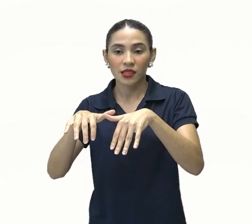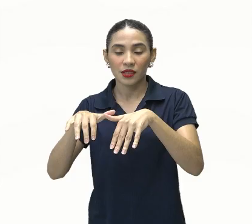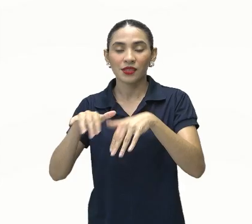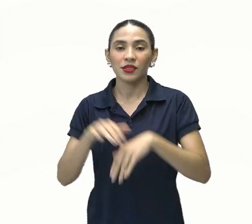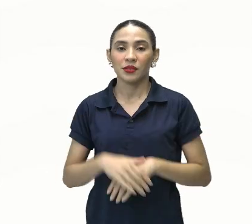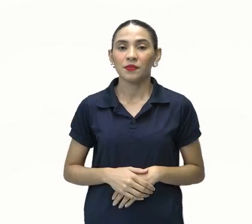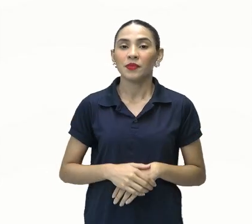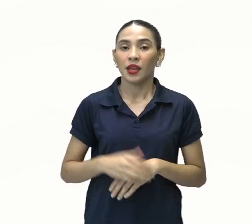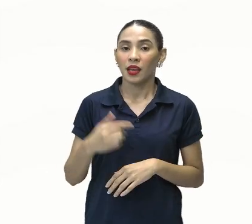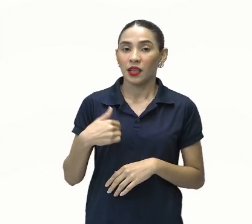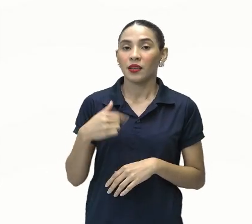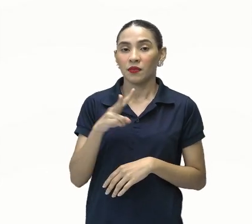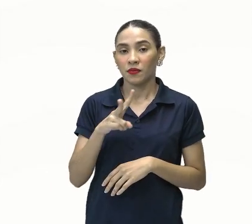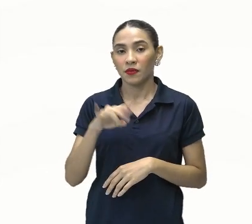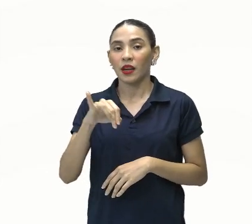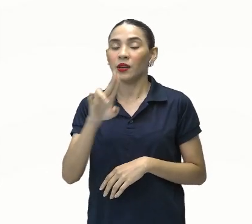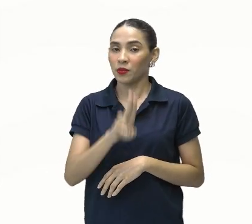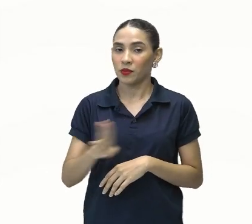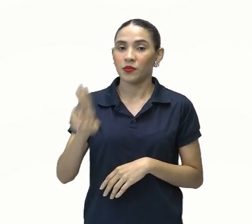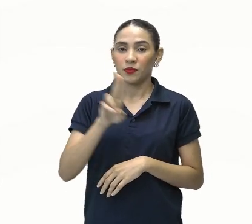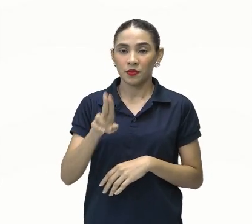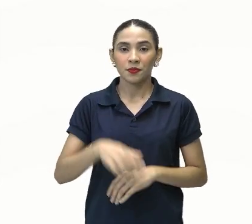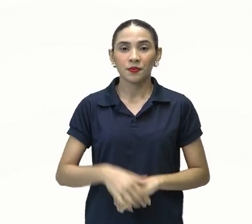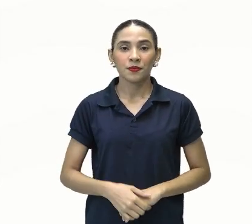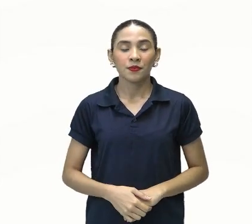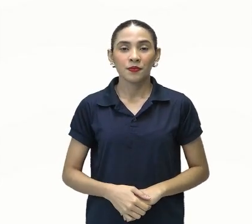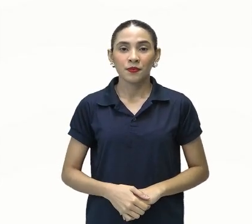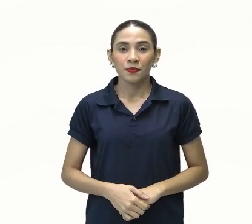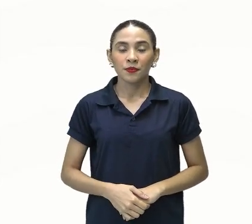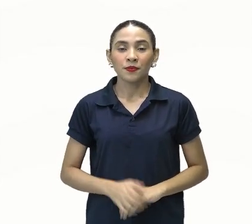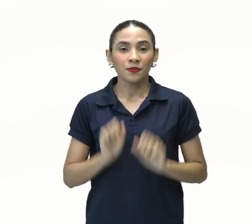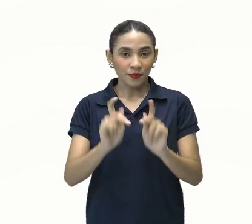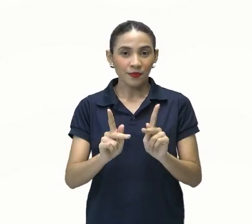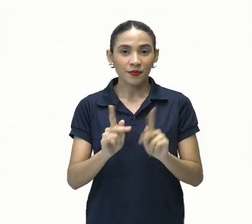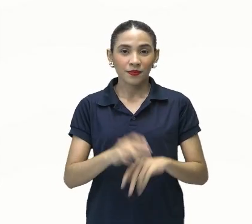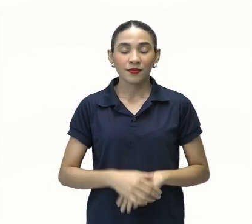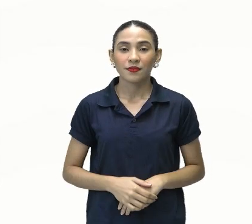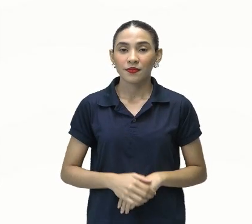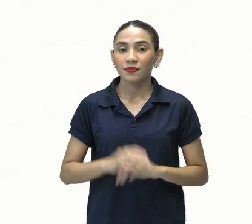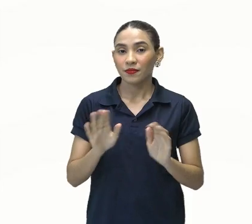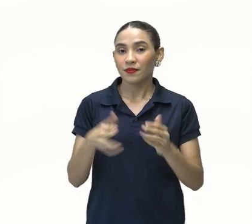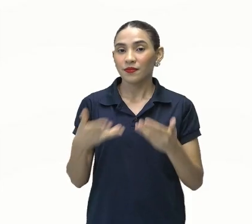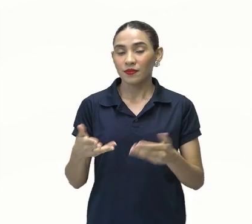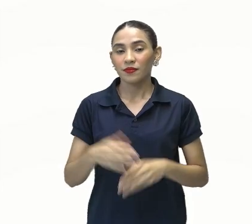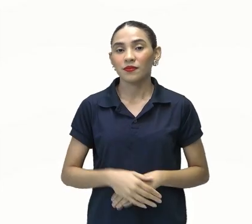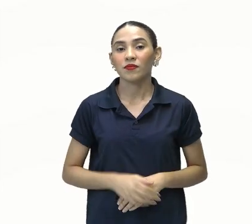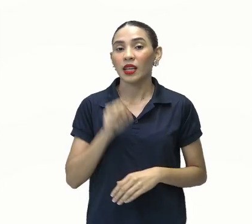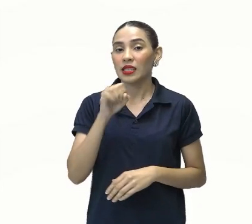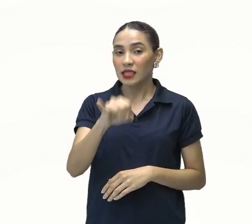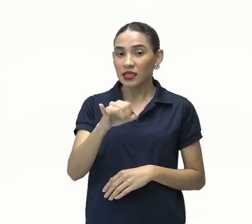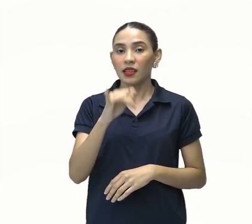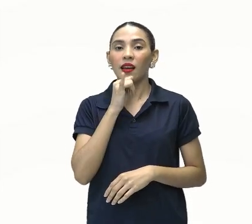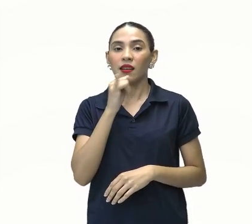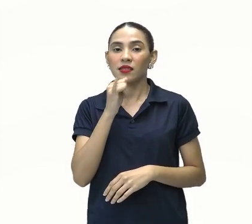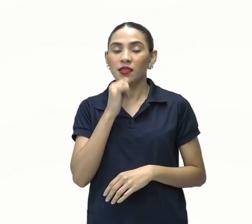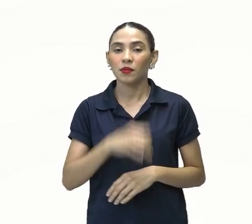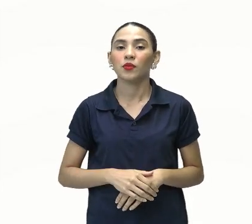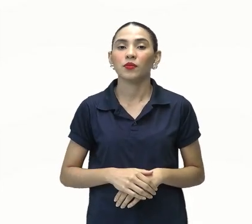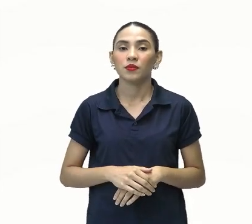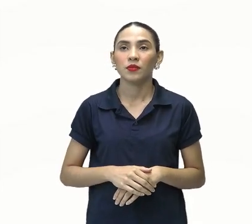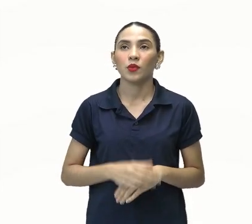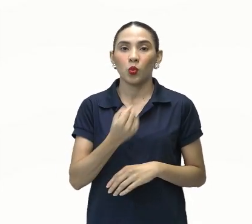fertilizante que eu irei utilizar, tá bom? Então, se uma